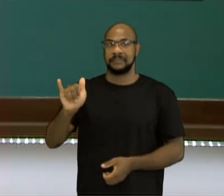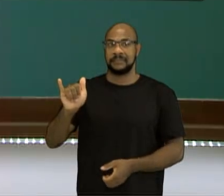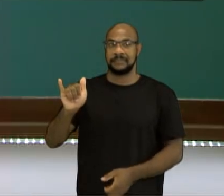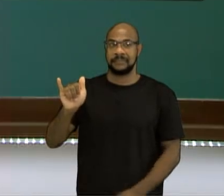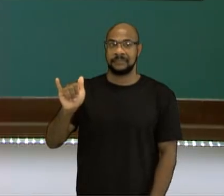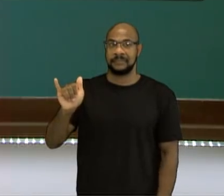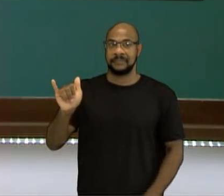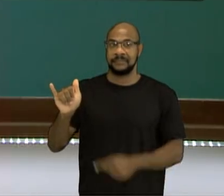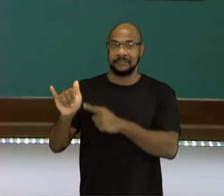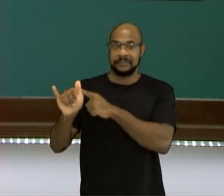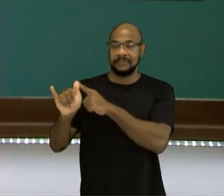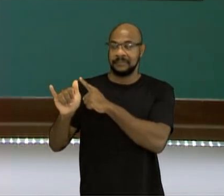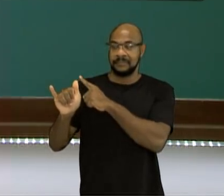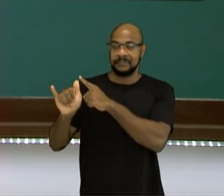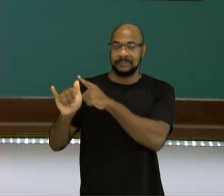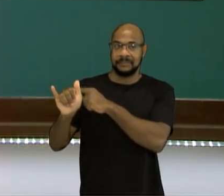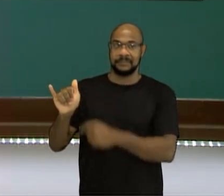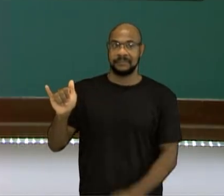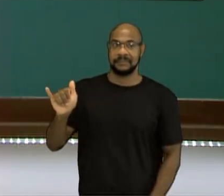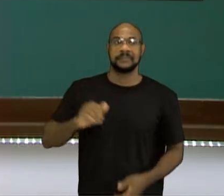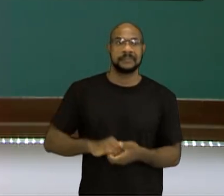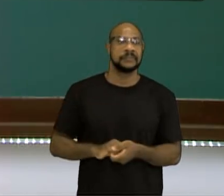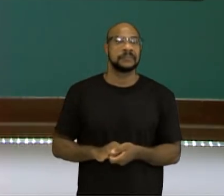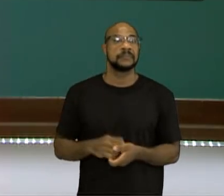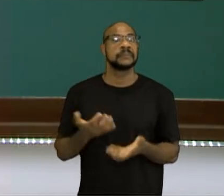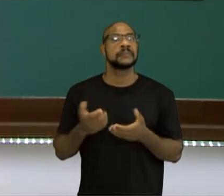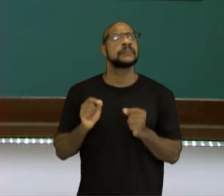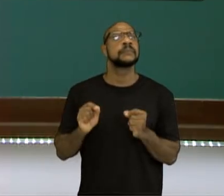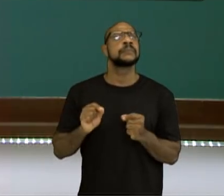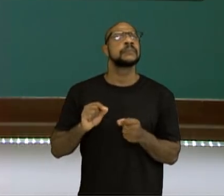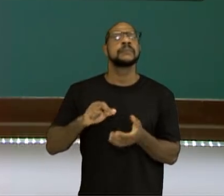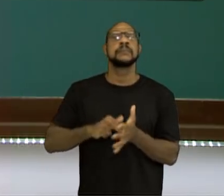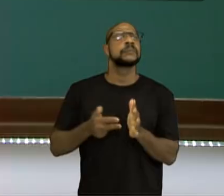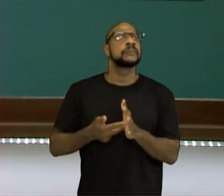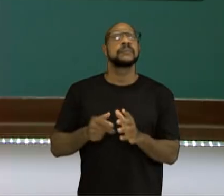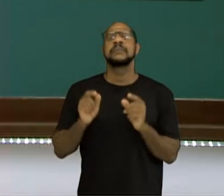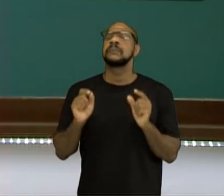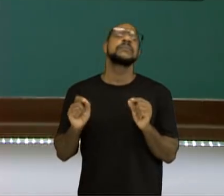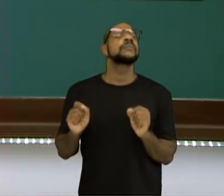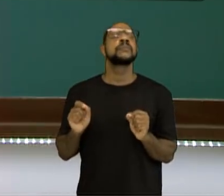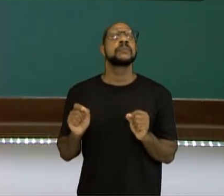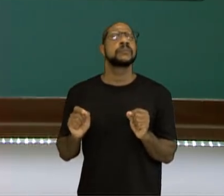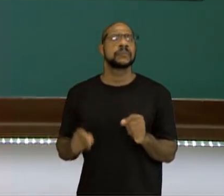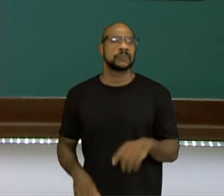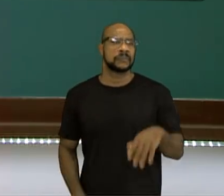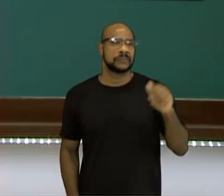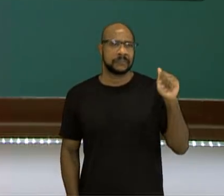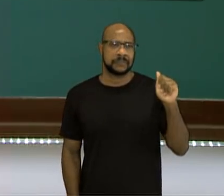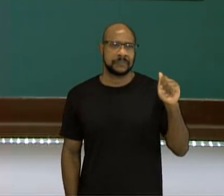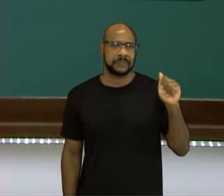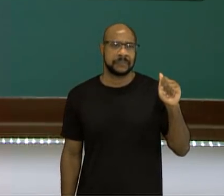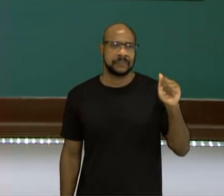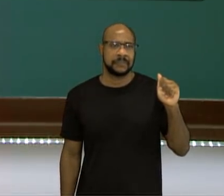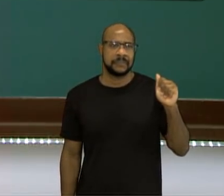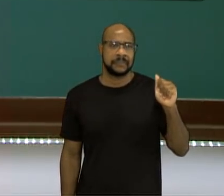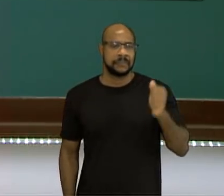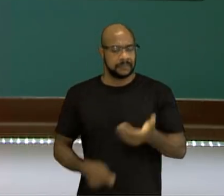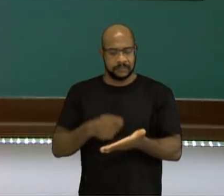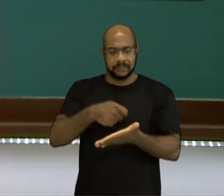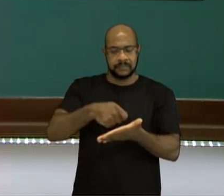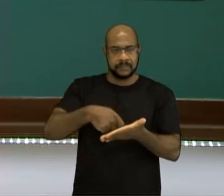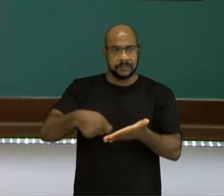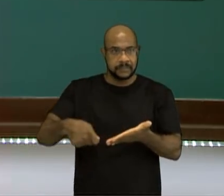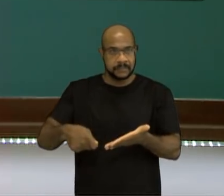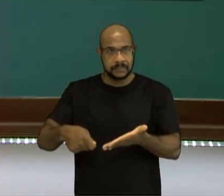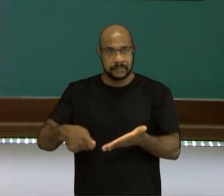by Hansa Handel. E eu quero que você me diga que esse by significa o quê? Letra A,